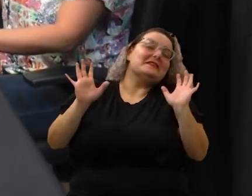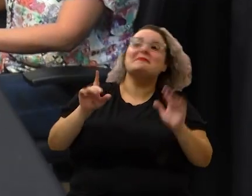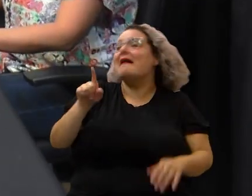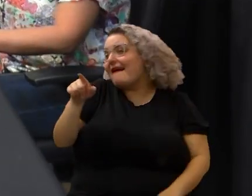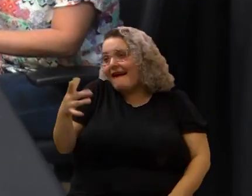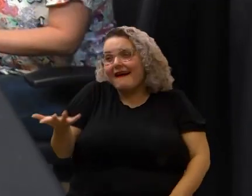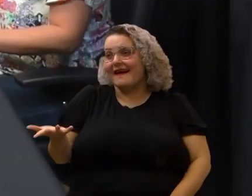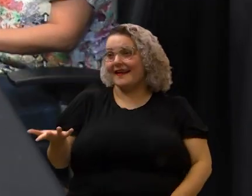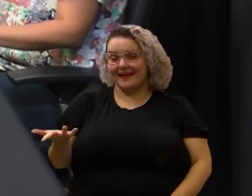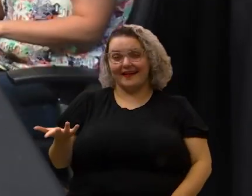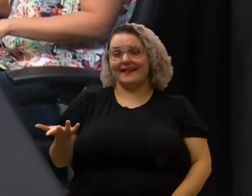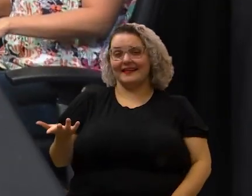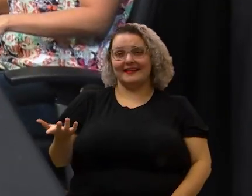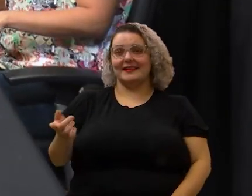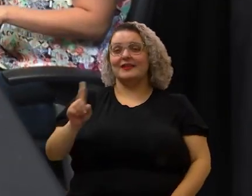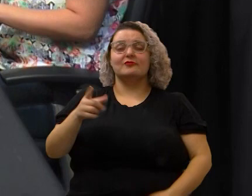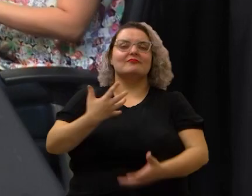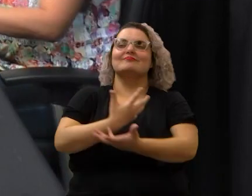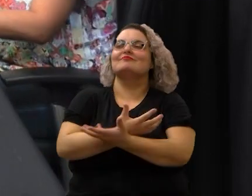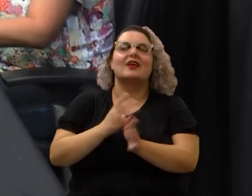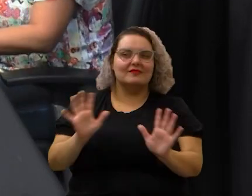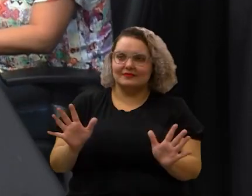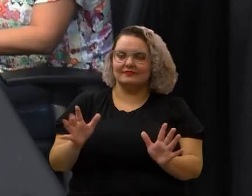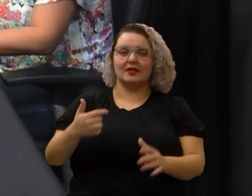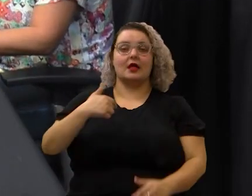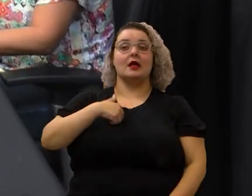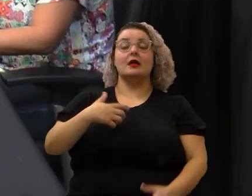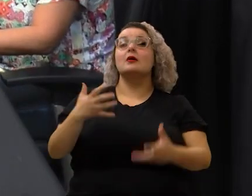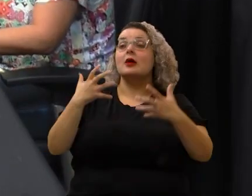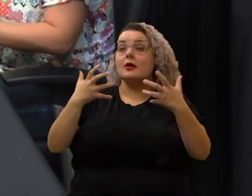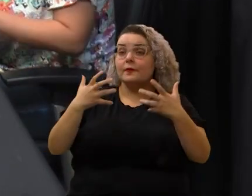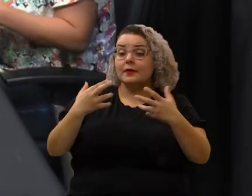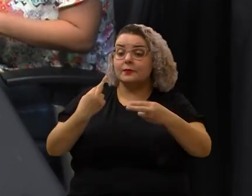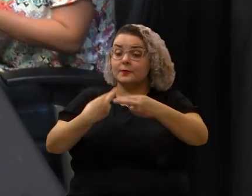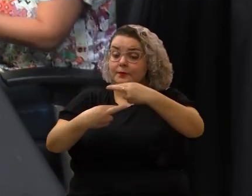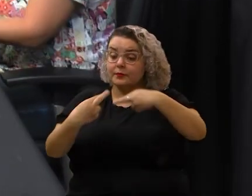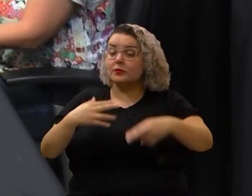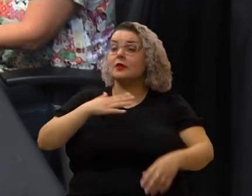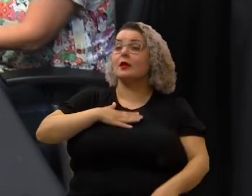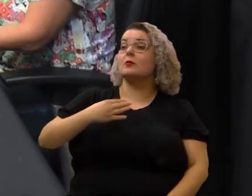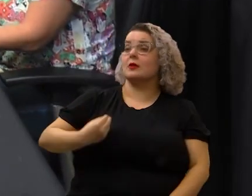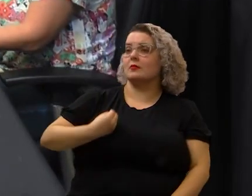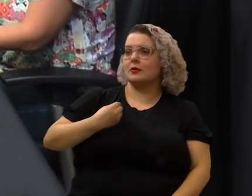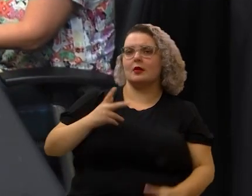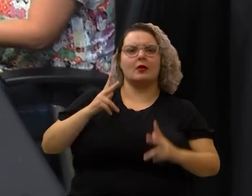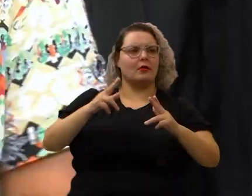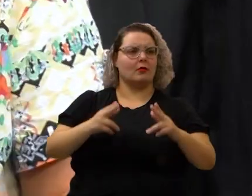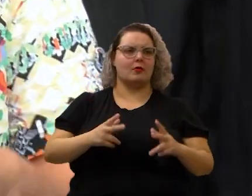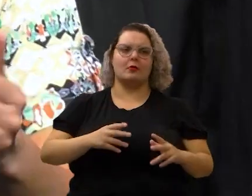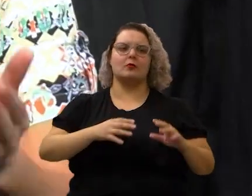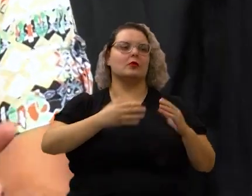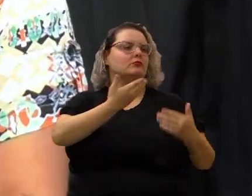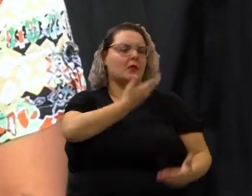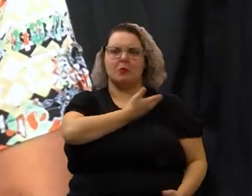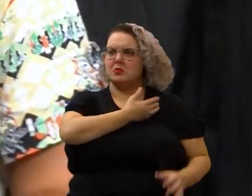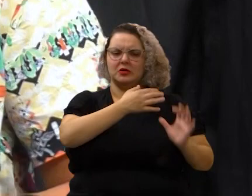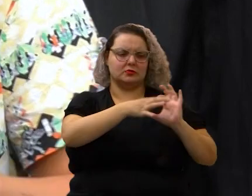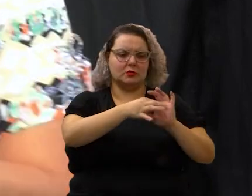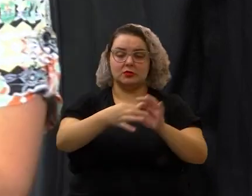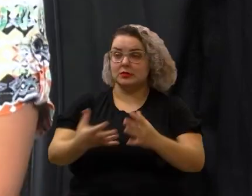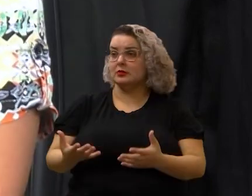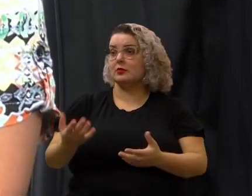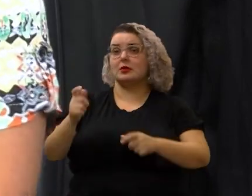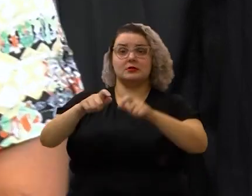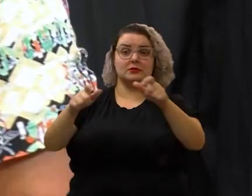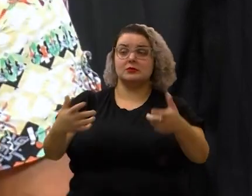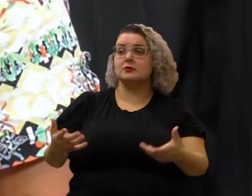Eu recebo. A questão é a seguinte: não é um vazio. Sim. Eu quero que as relações da minha vida, assim como é com os meus